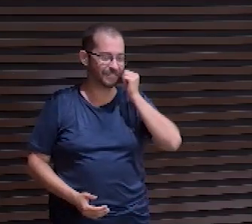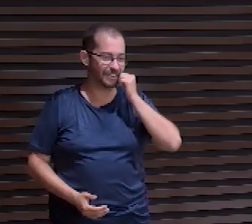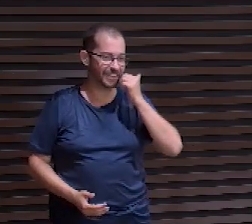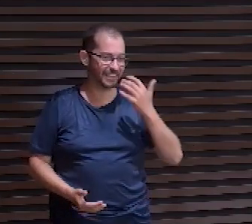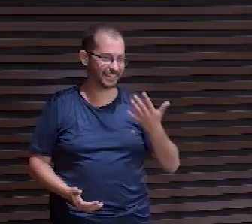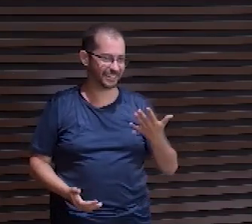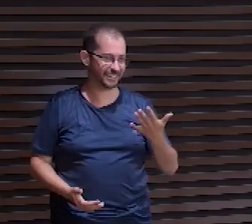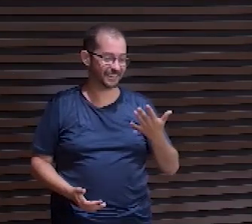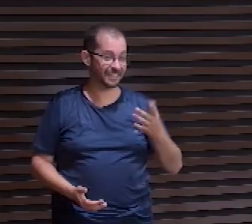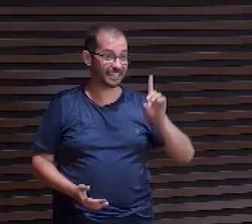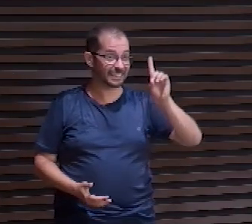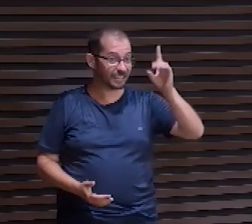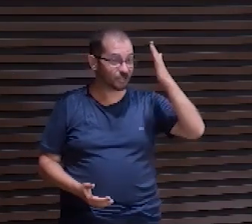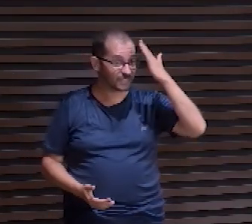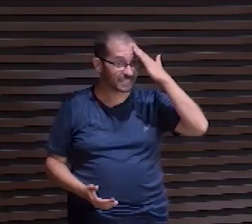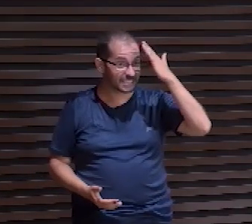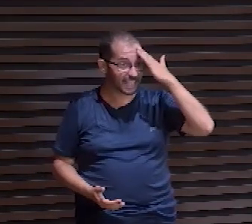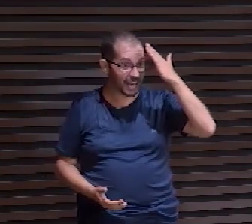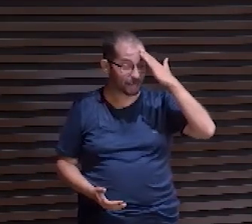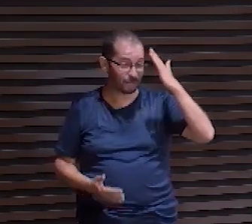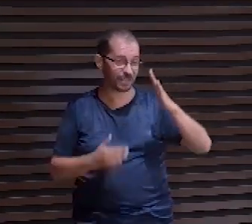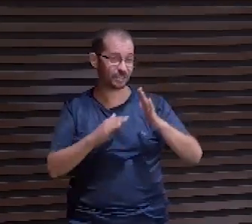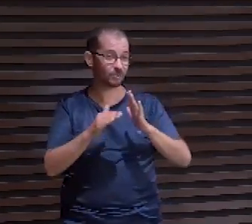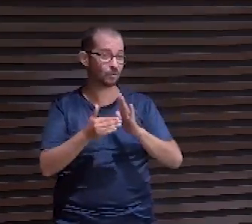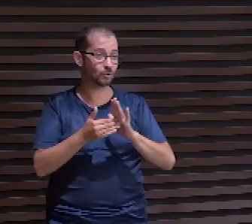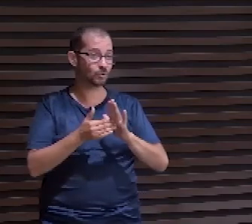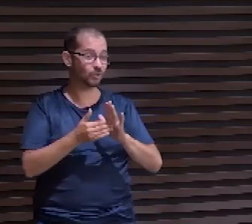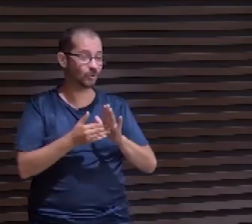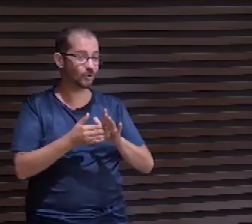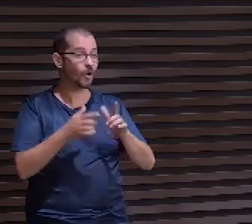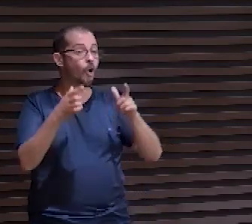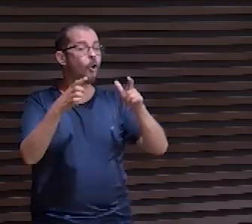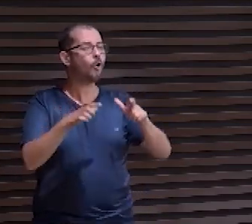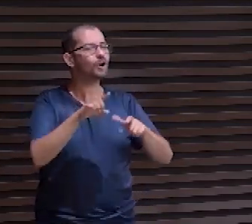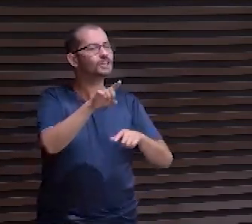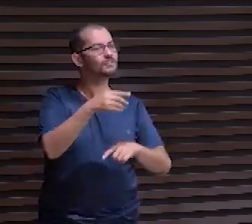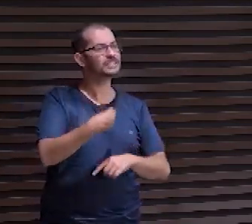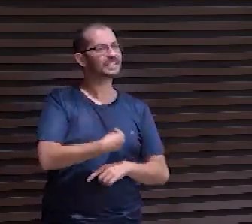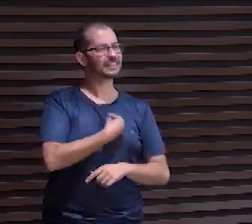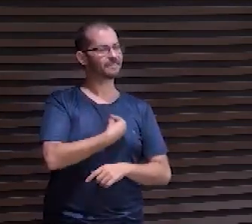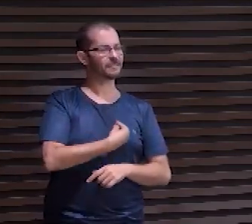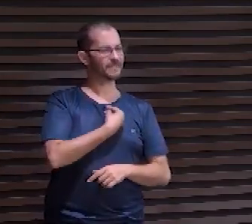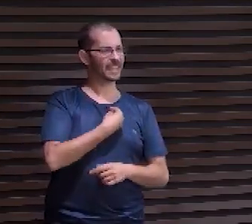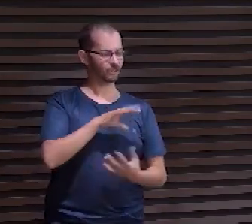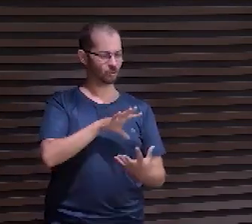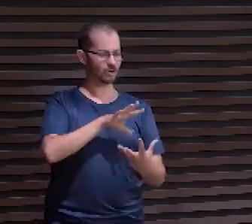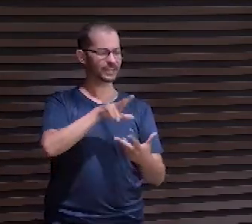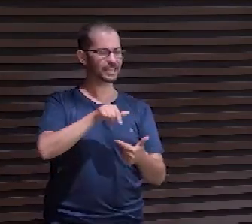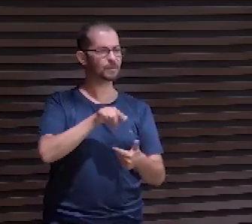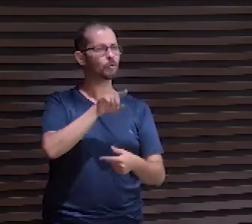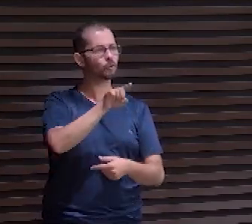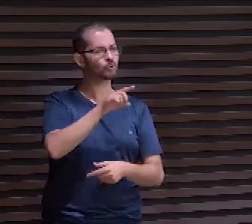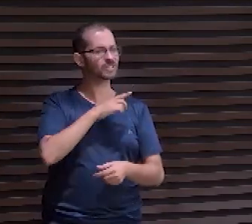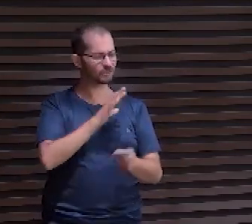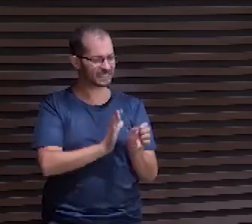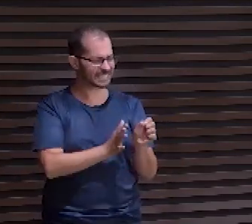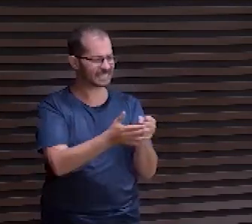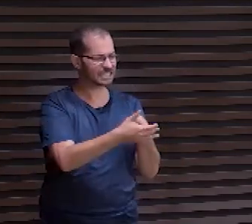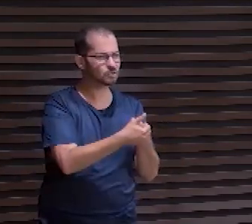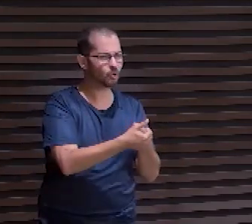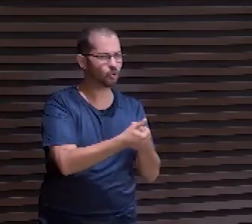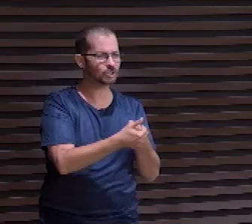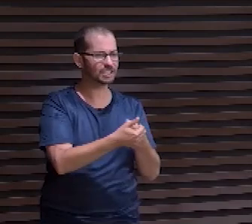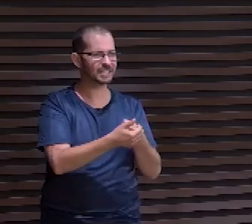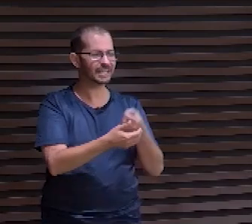Ô idiota! Onde você está vivendo? Em que mundo que tu te escondes embuçado